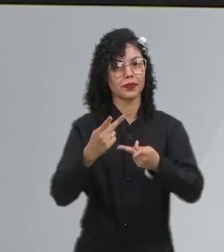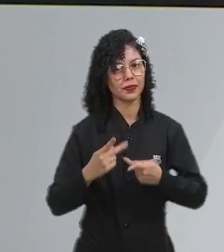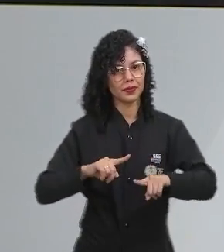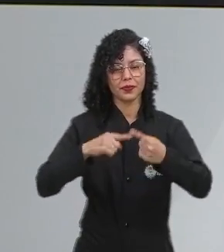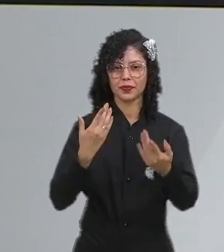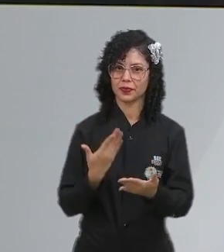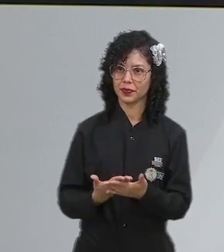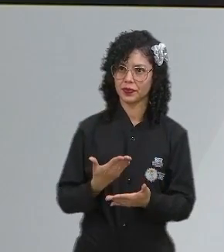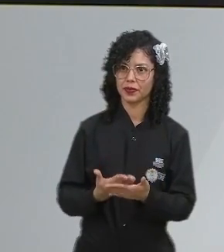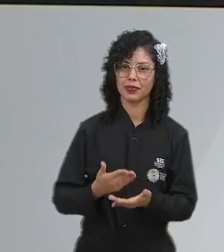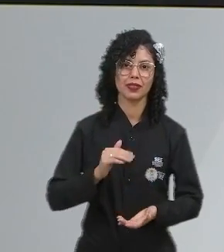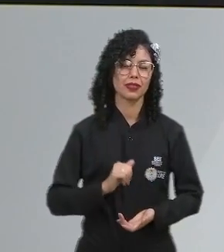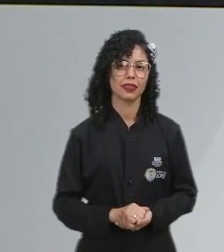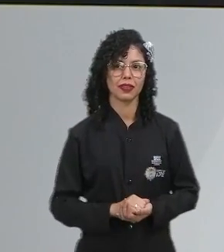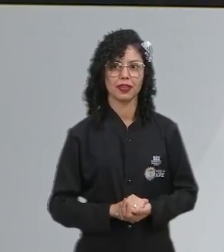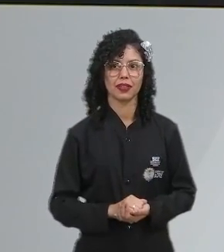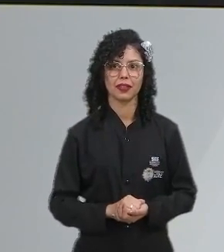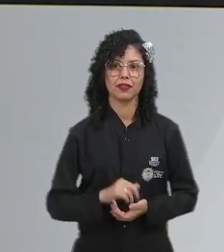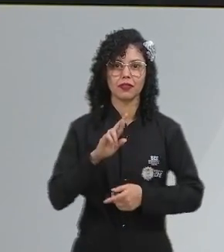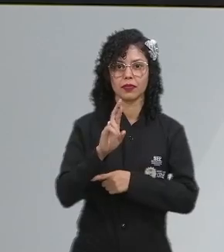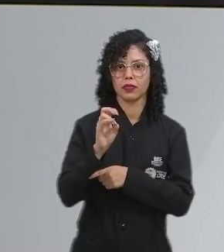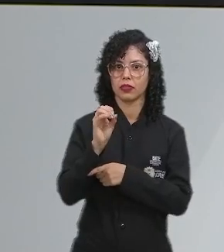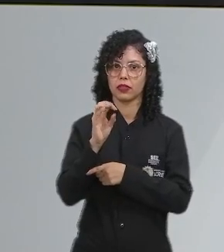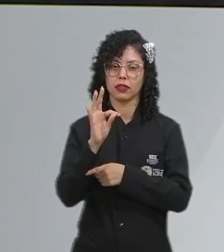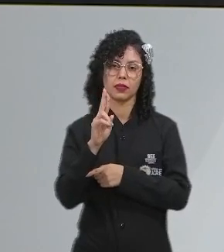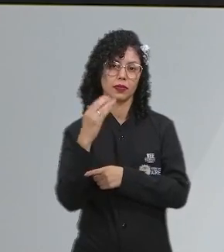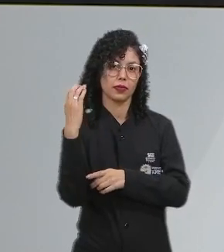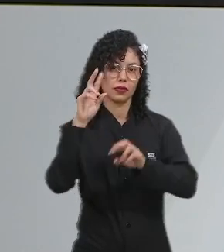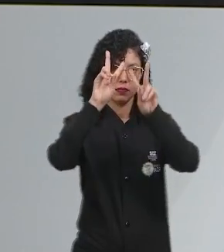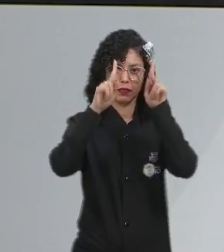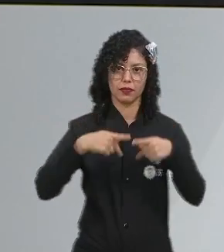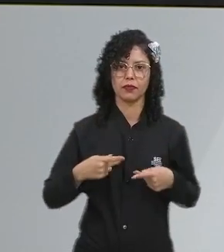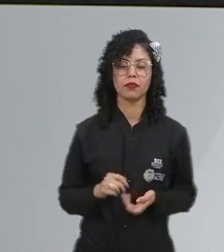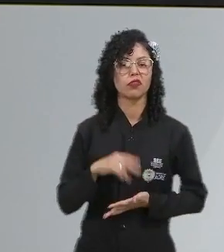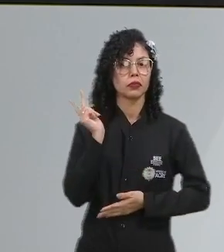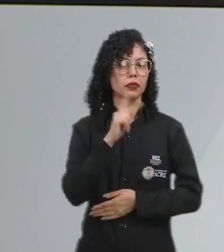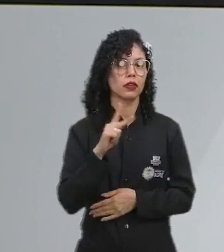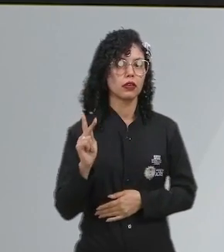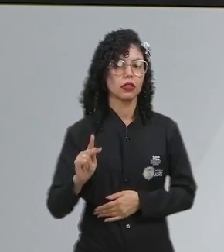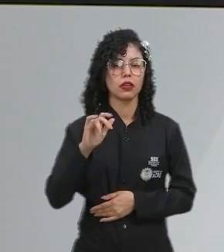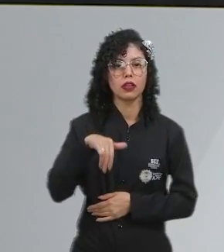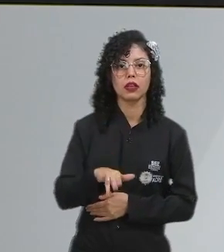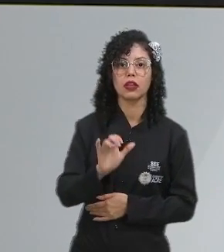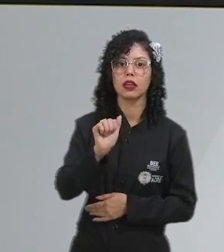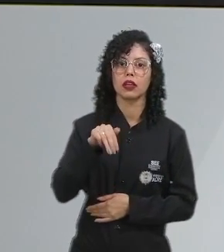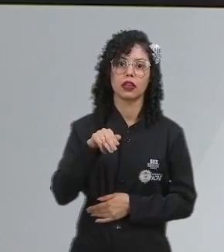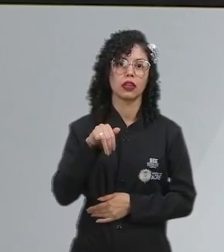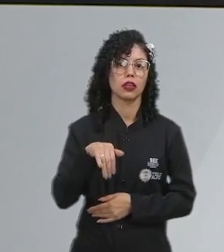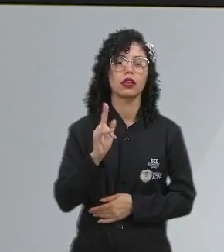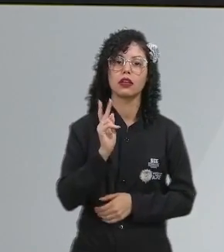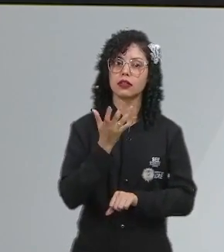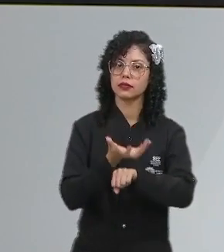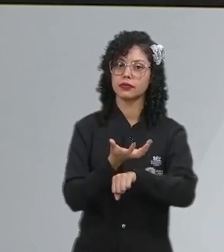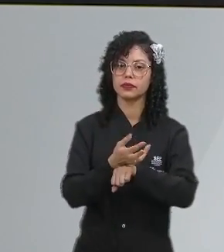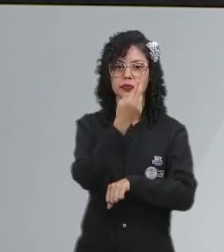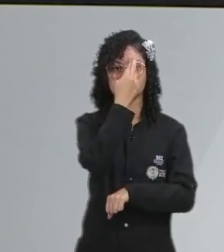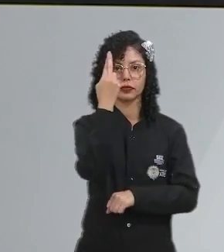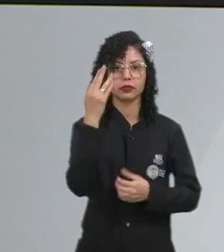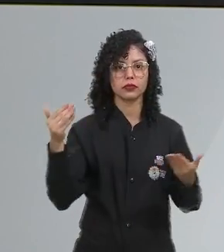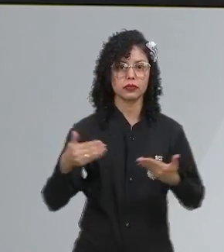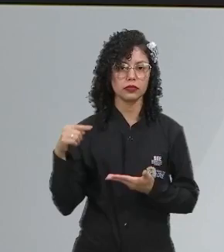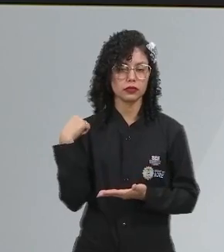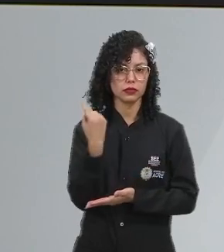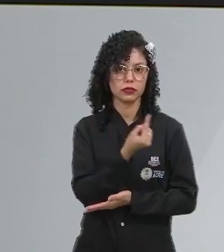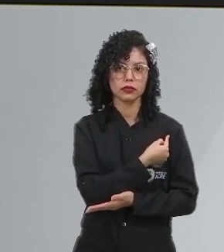Bem-vindos a mais uma aula de Rotas de Ciências Humanas. Eu sou a professora Yasmin, trabalho com a disciplina de História e hoje